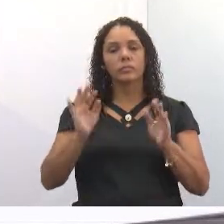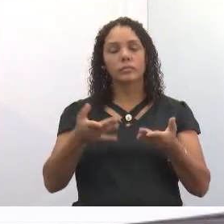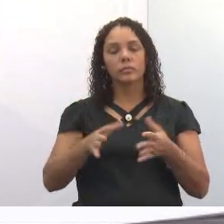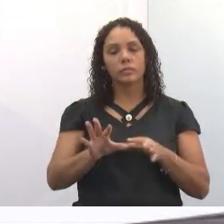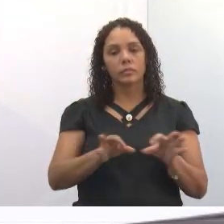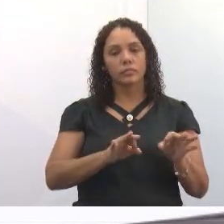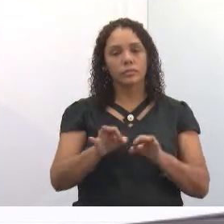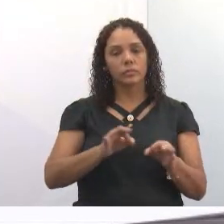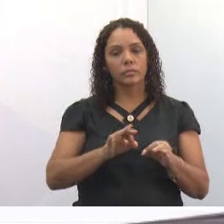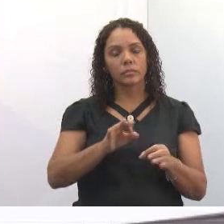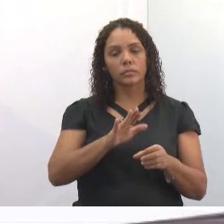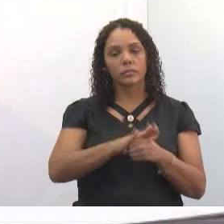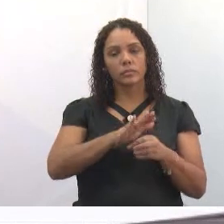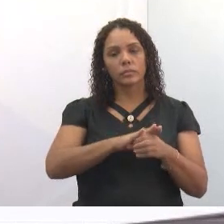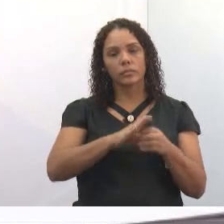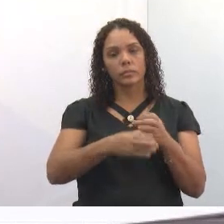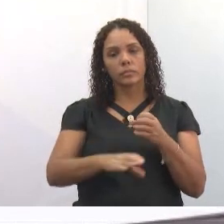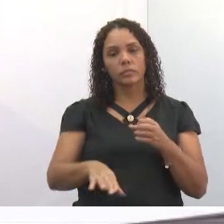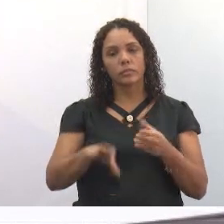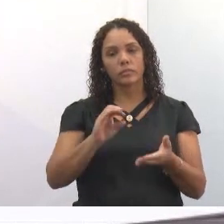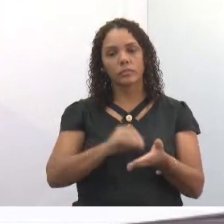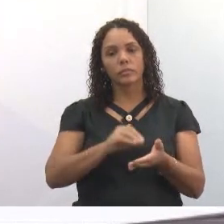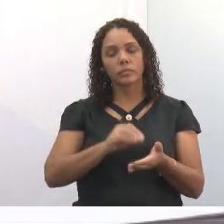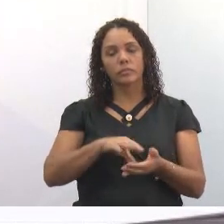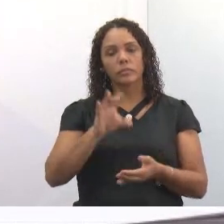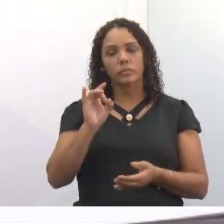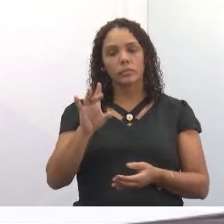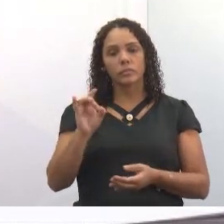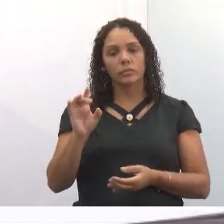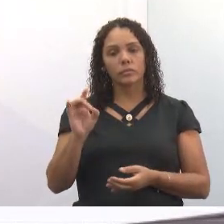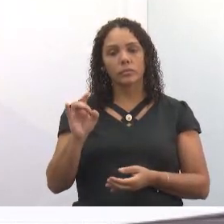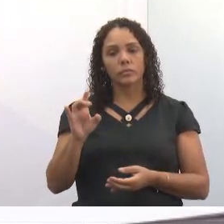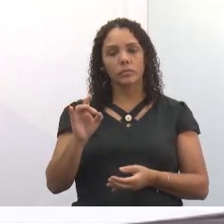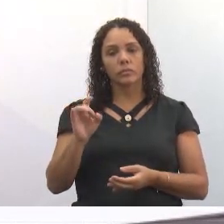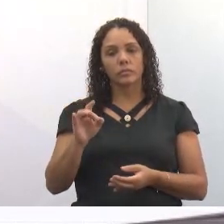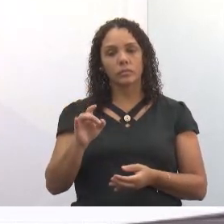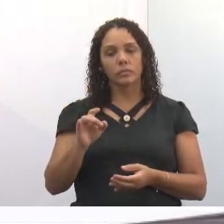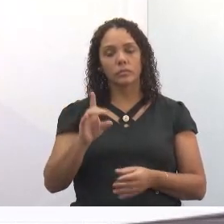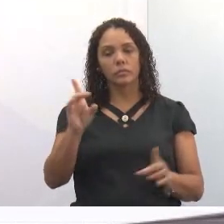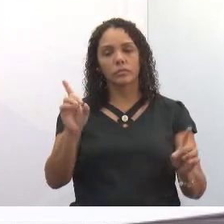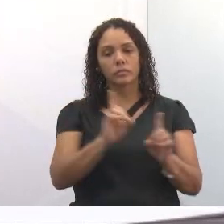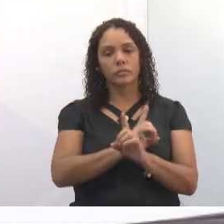em Garapés. Está faltando eles fazer ali por baixo da